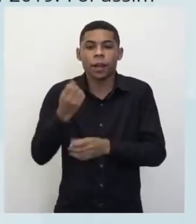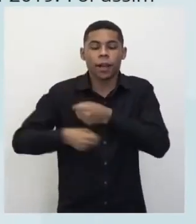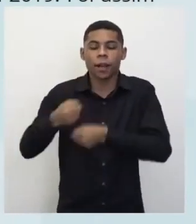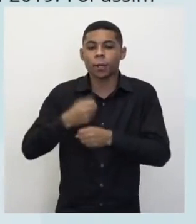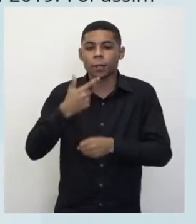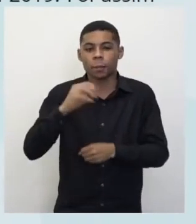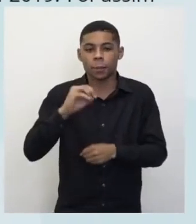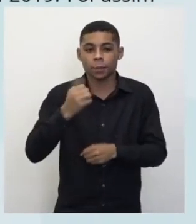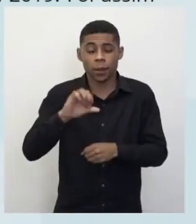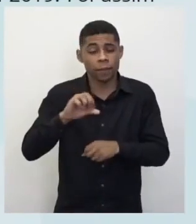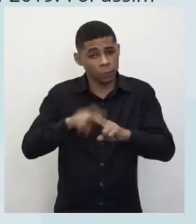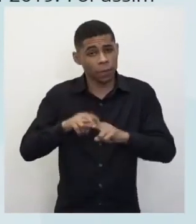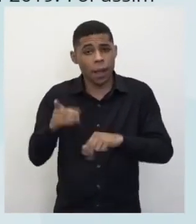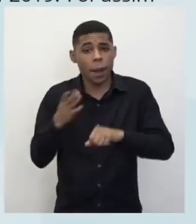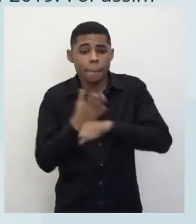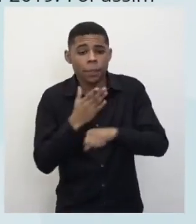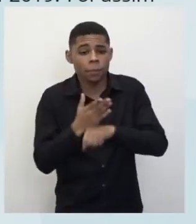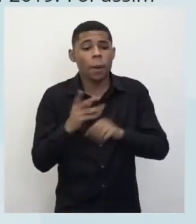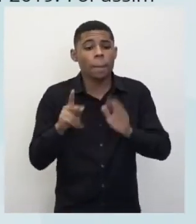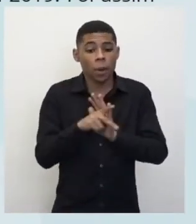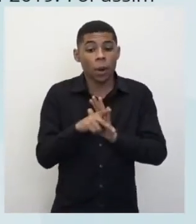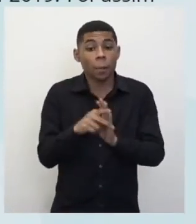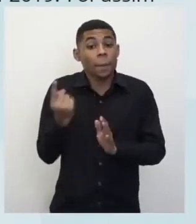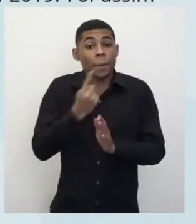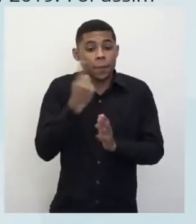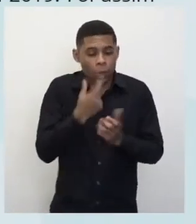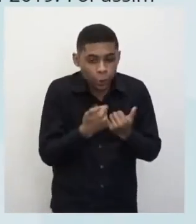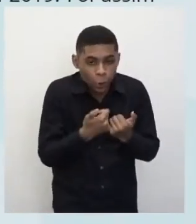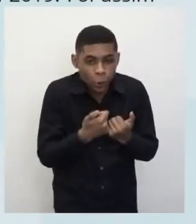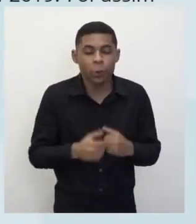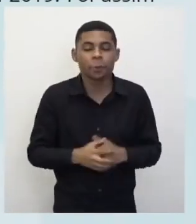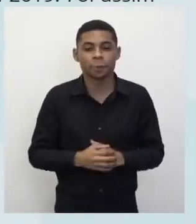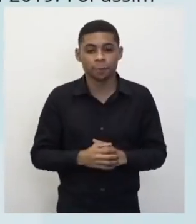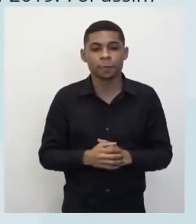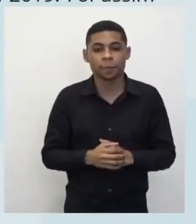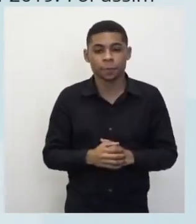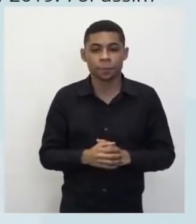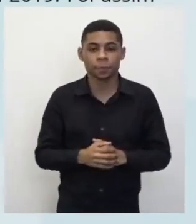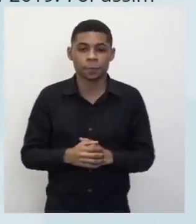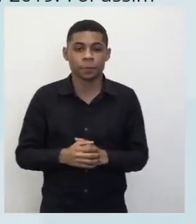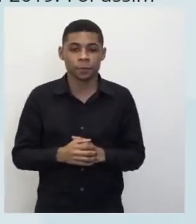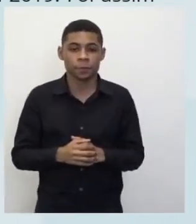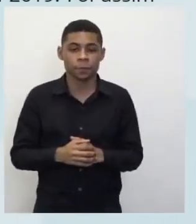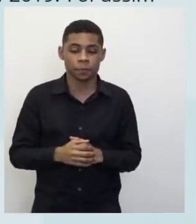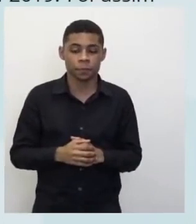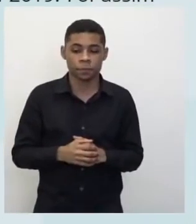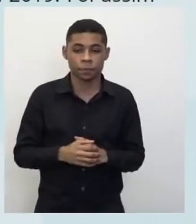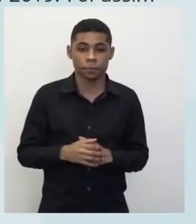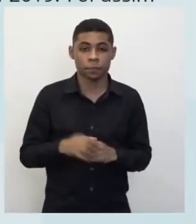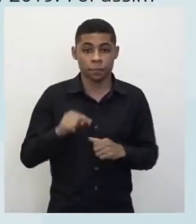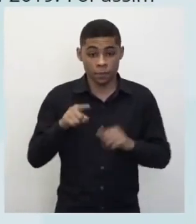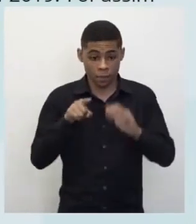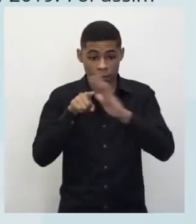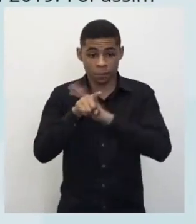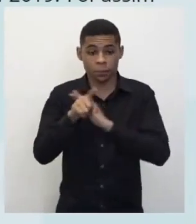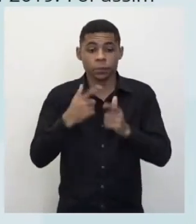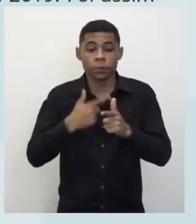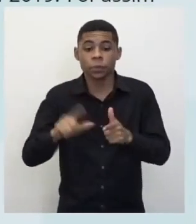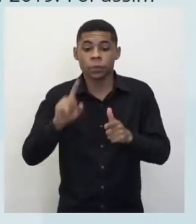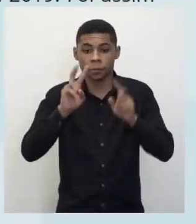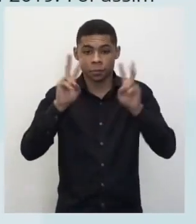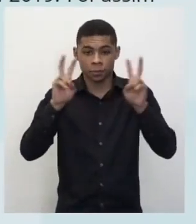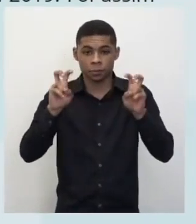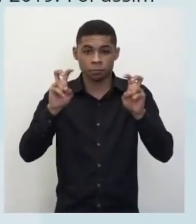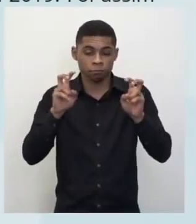ele participou da produção do seu primeiro jogo. Olha lá, agora uma pergunta aí relacionada